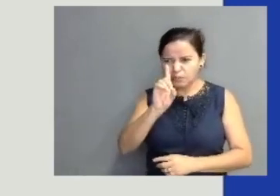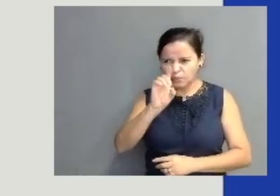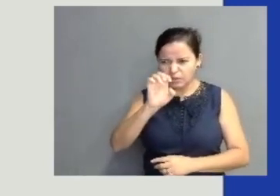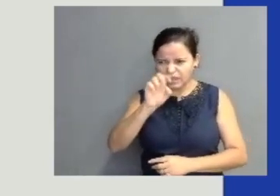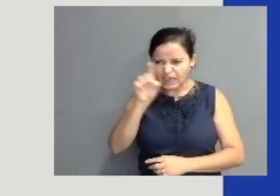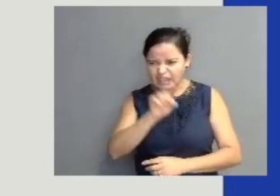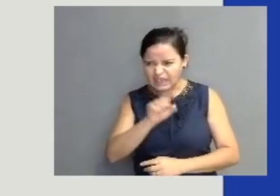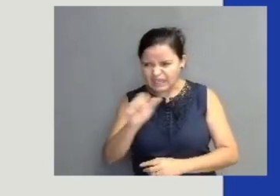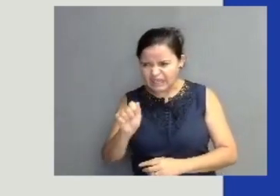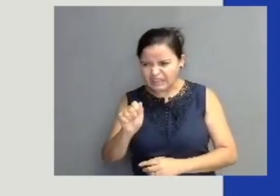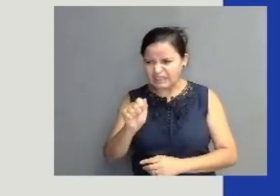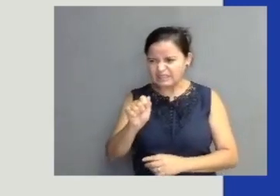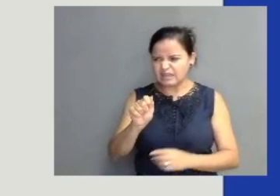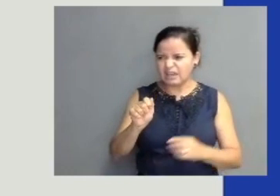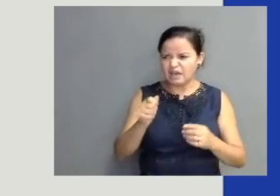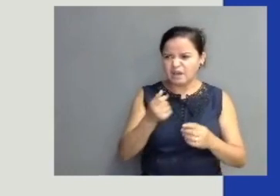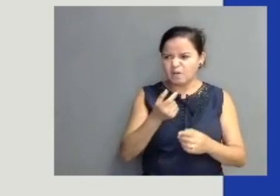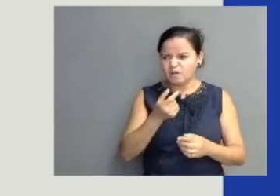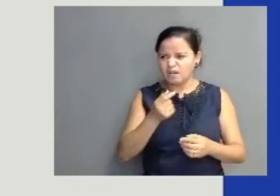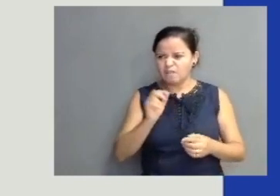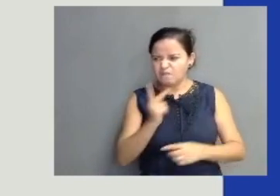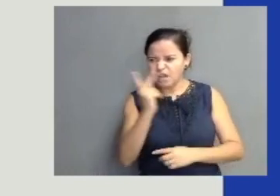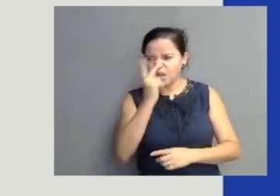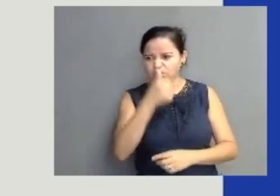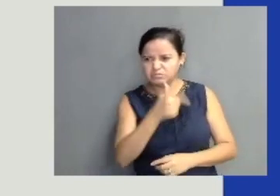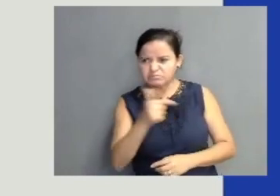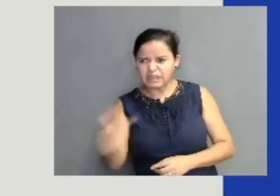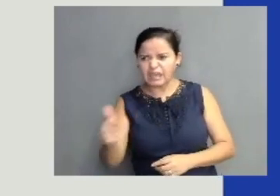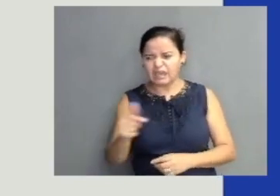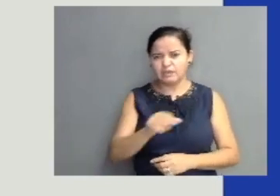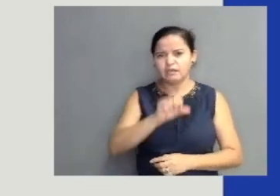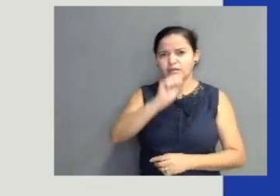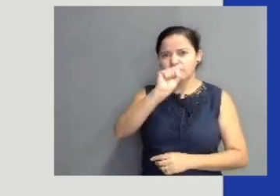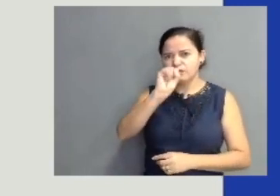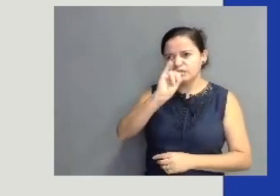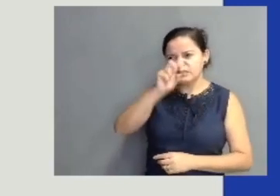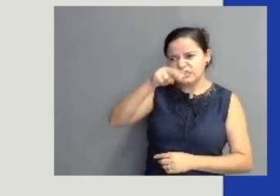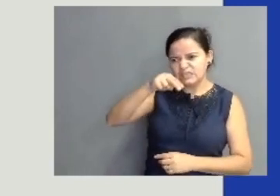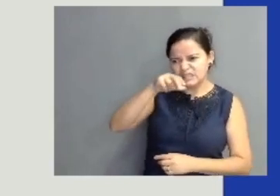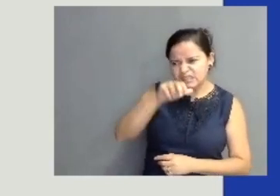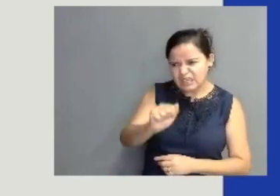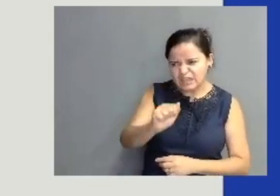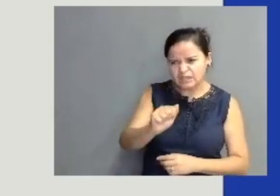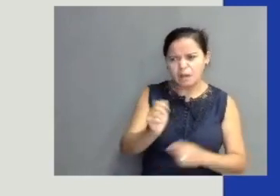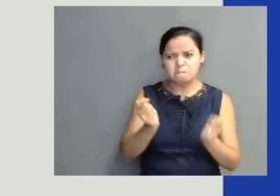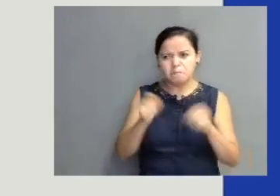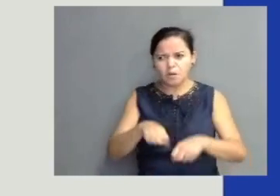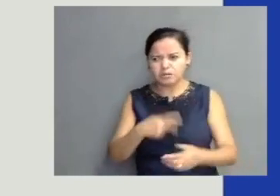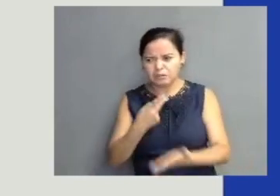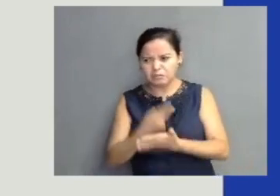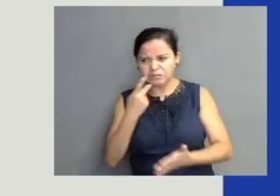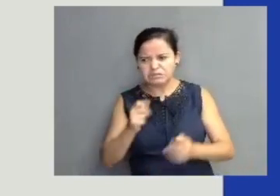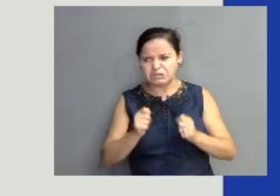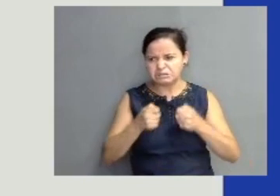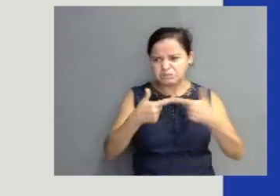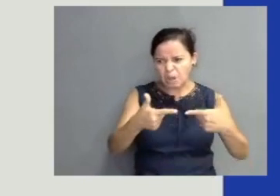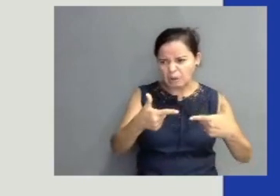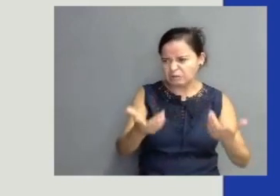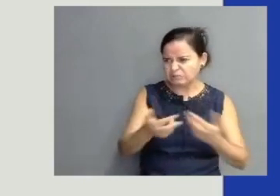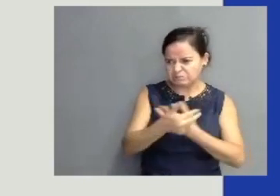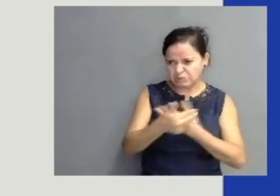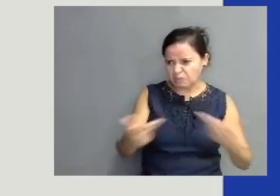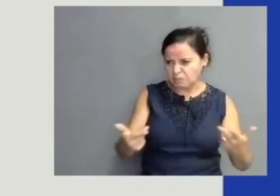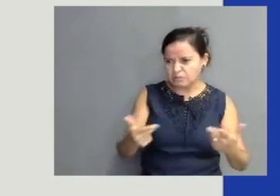Sina, fatalidade, a que supostamente tudo no mundo está sujeito. Destino, sorte, fado.